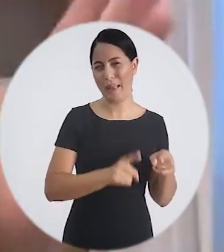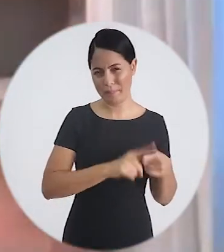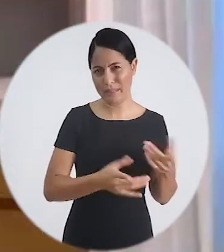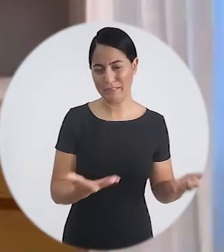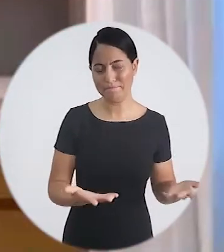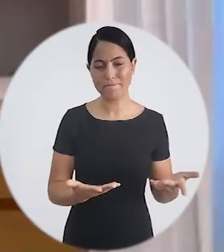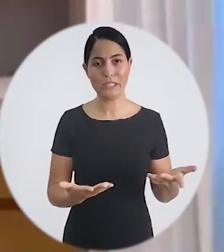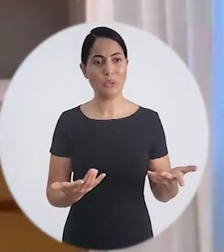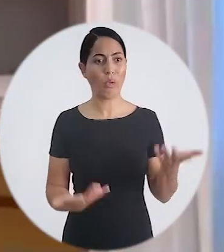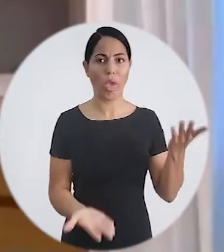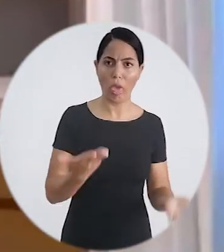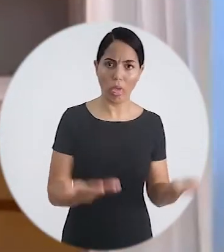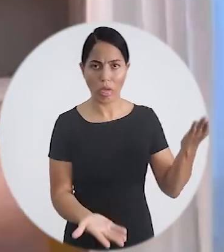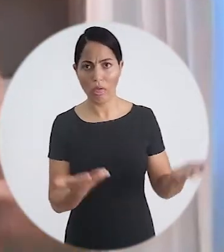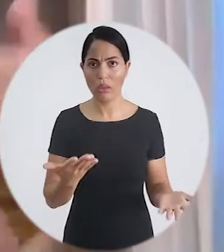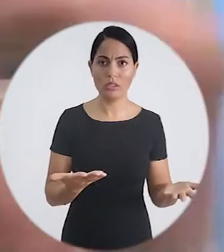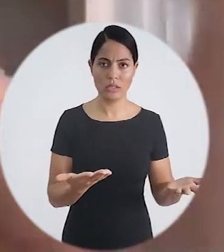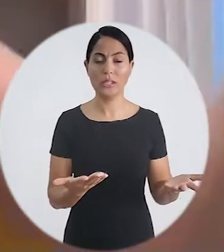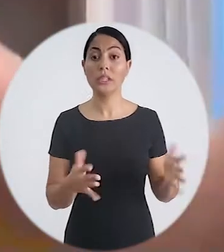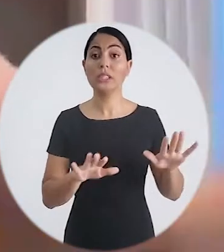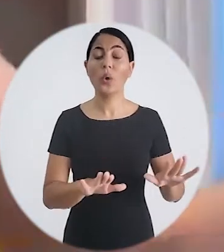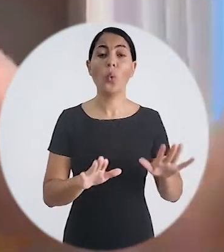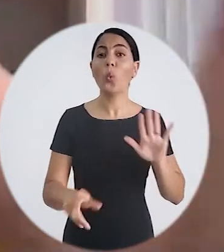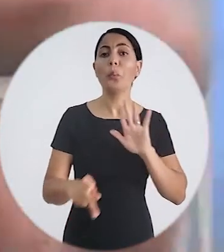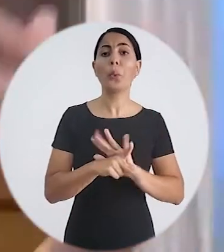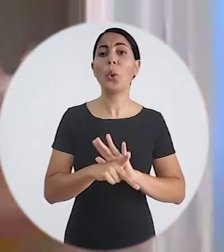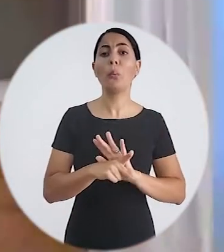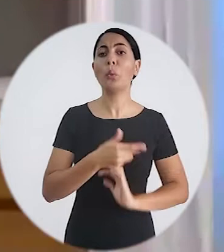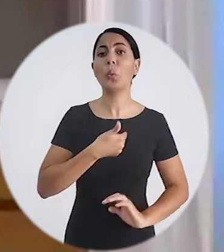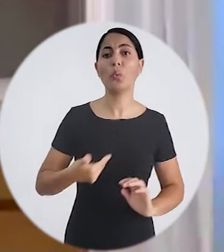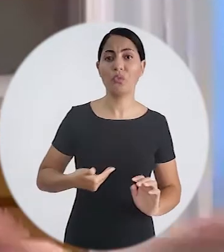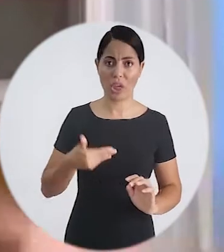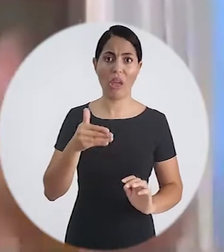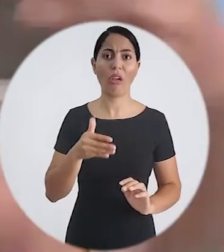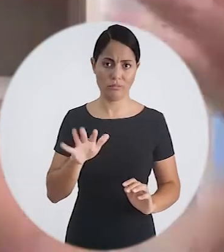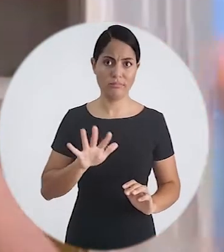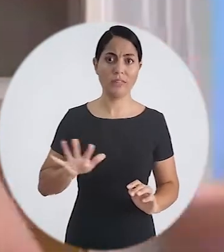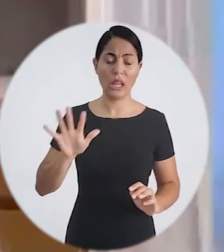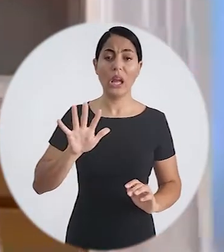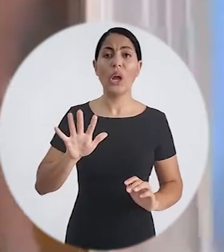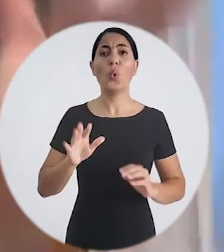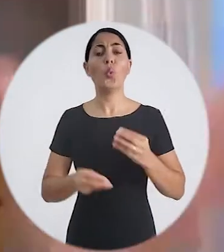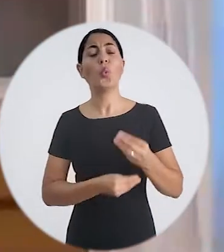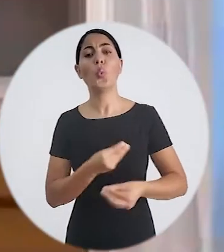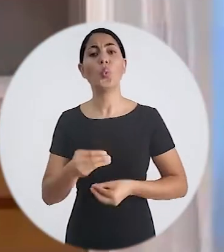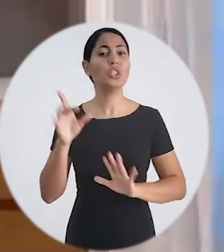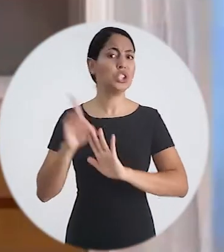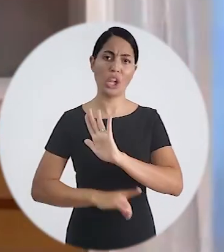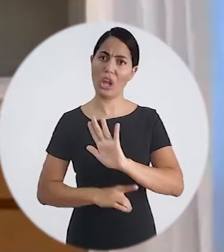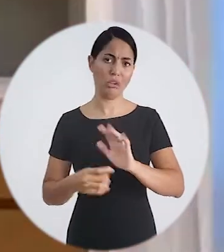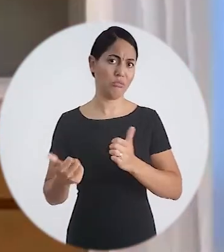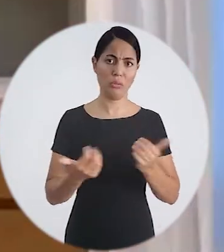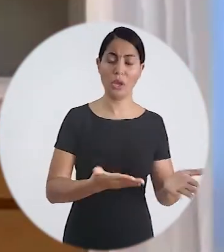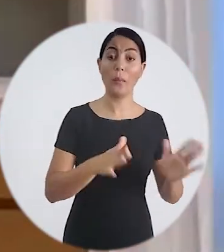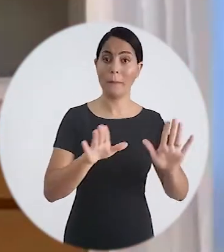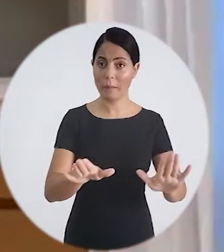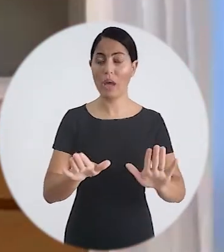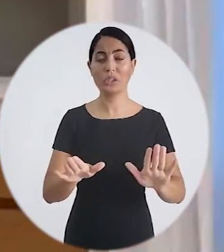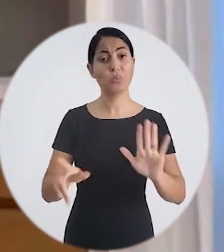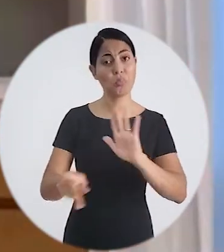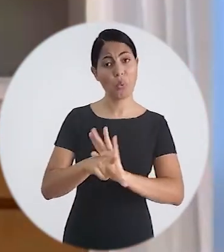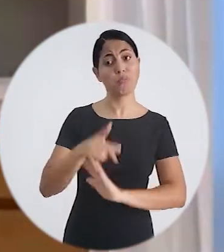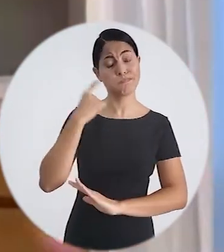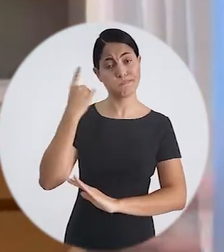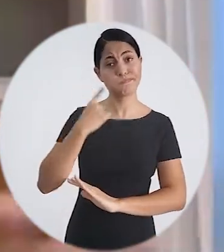empresa, enfim, né? Ou o próprio Estado, né, deixou de atendê-lo em relação a algum direito. Então,